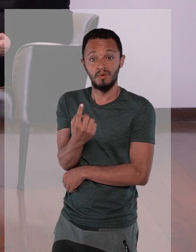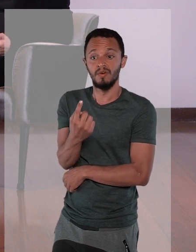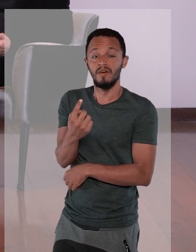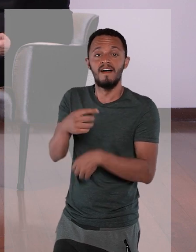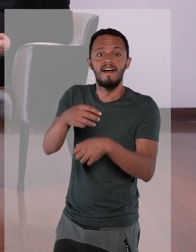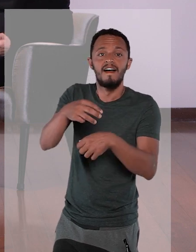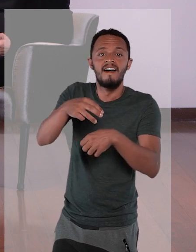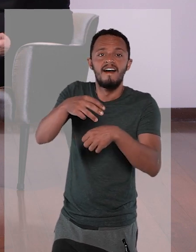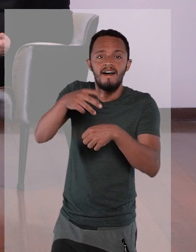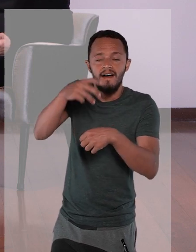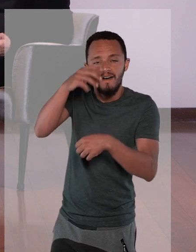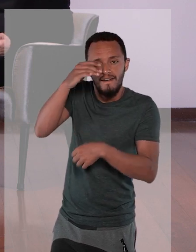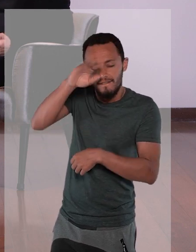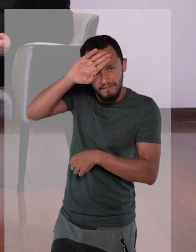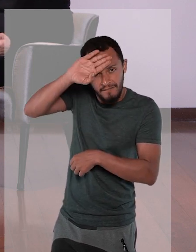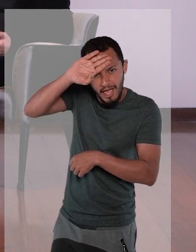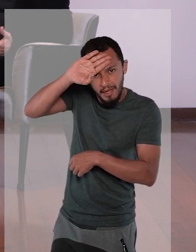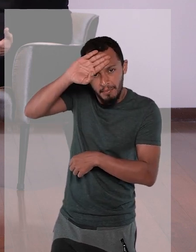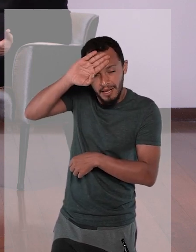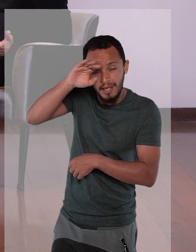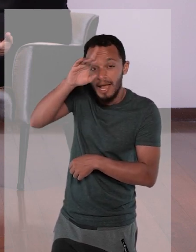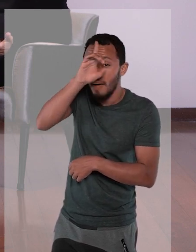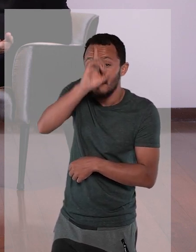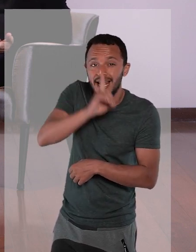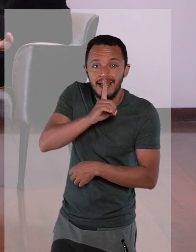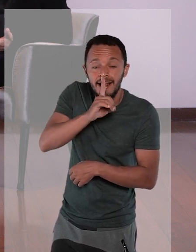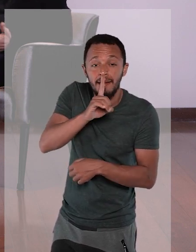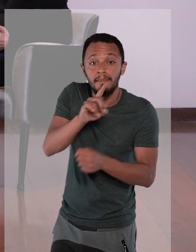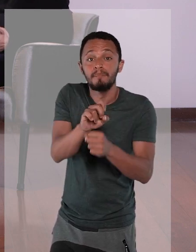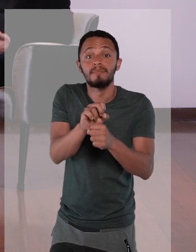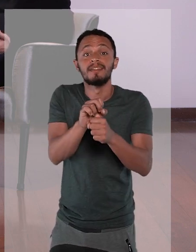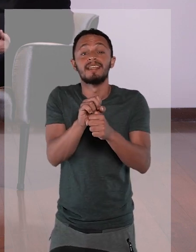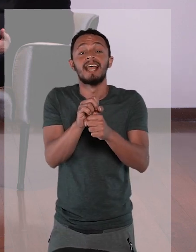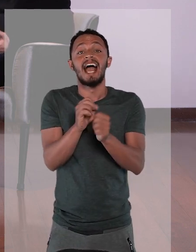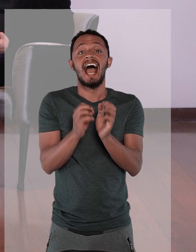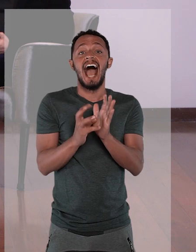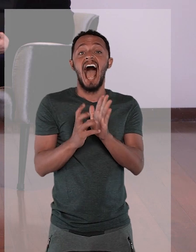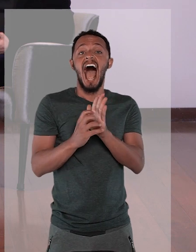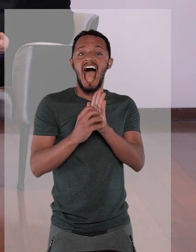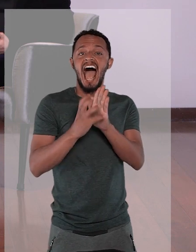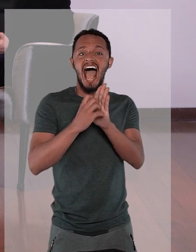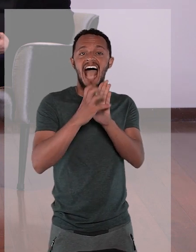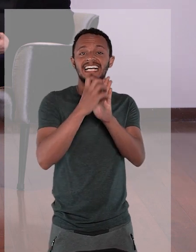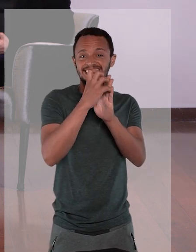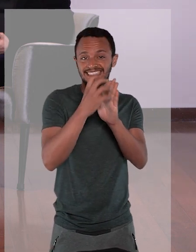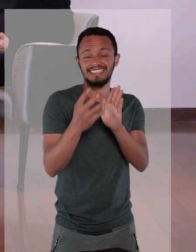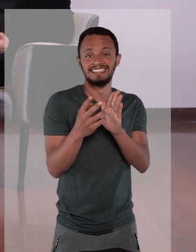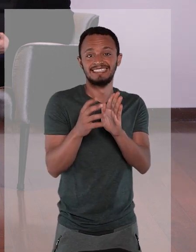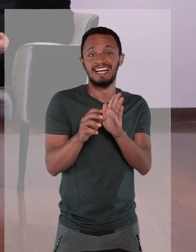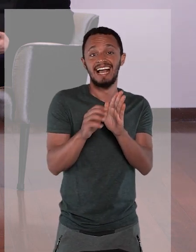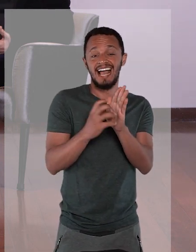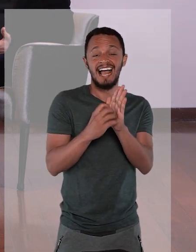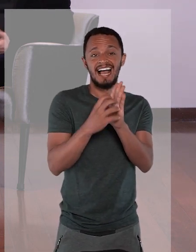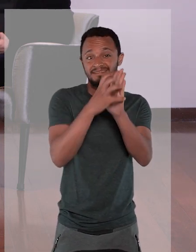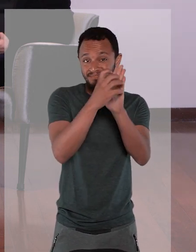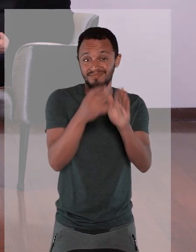E essa relação, ela começou... AIDS, nossa vida ligada à AIDS,